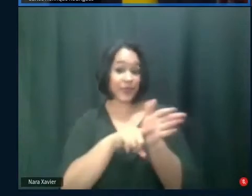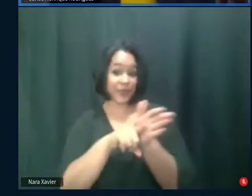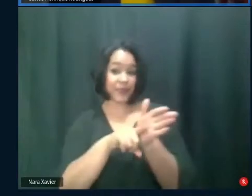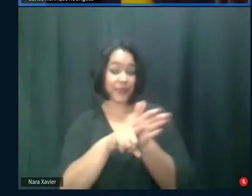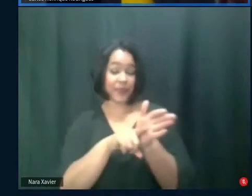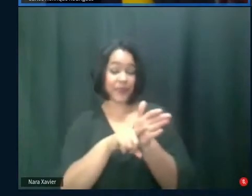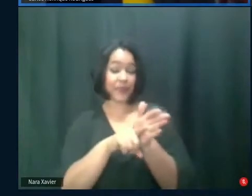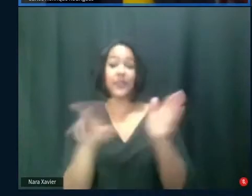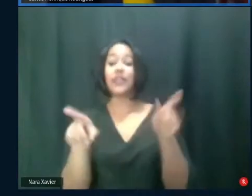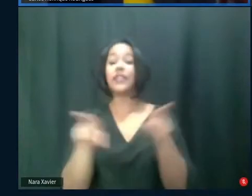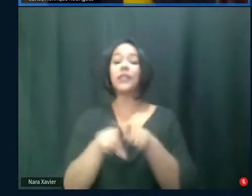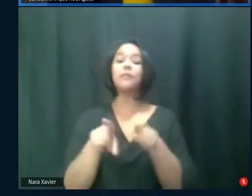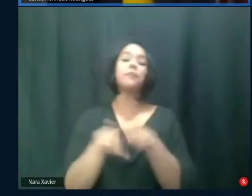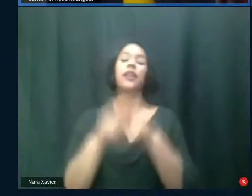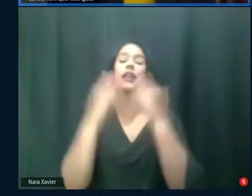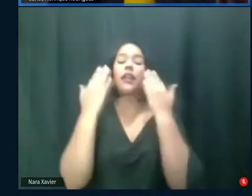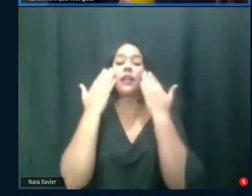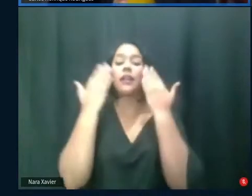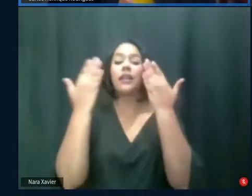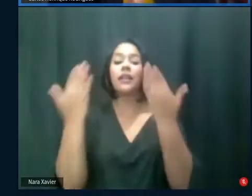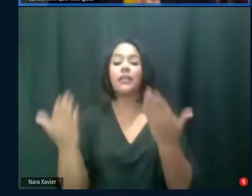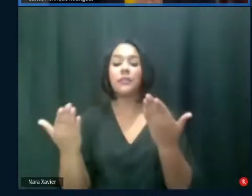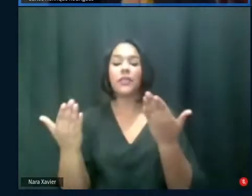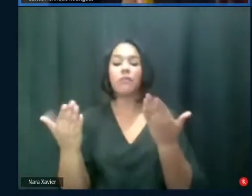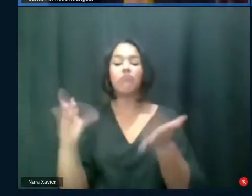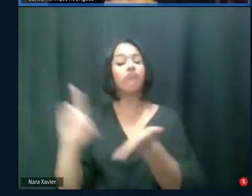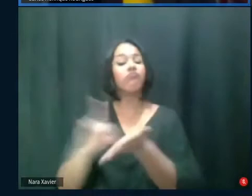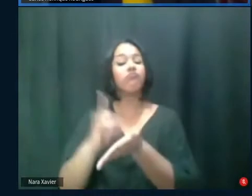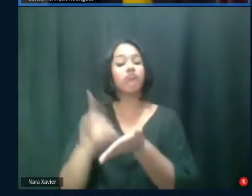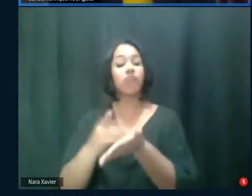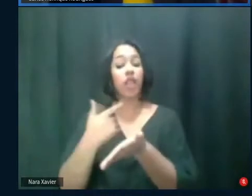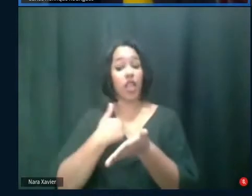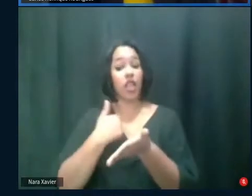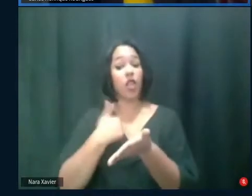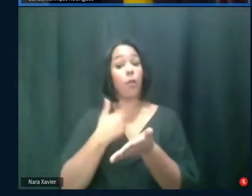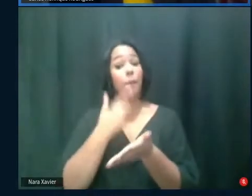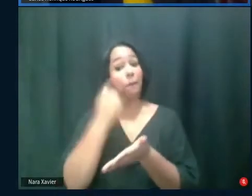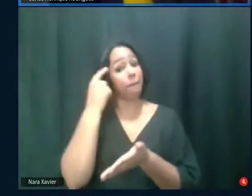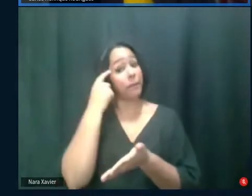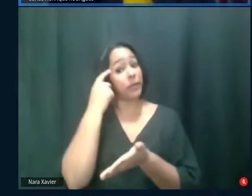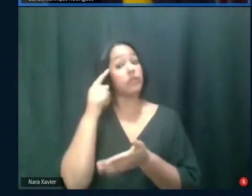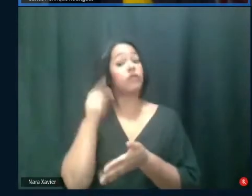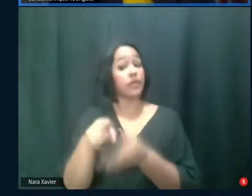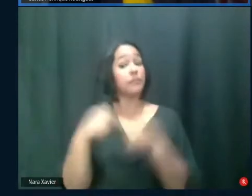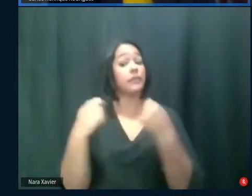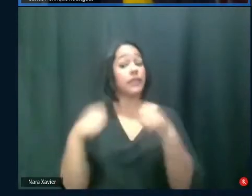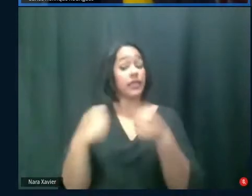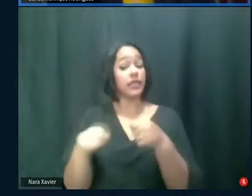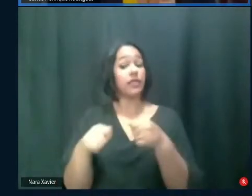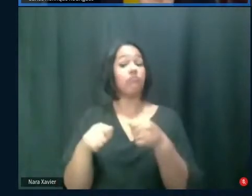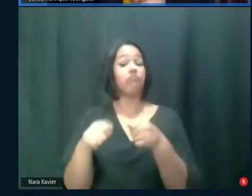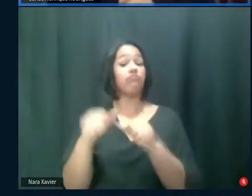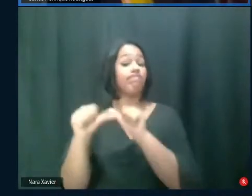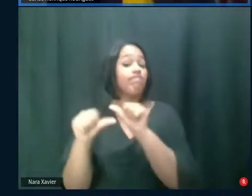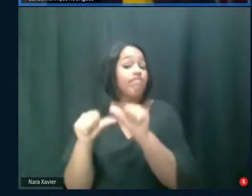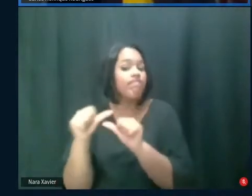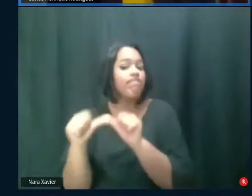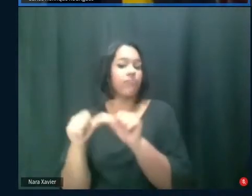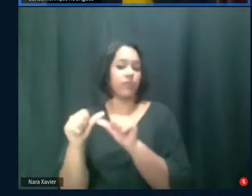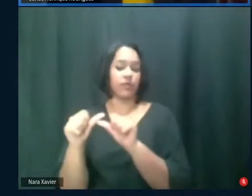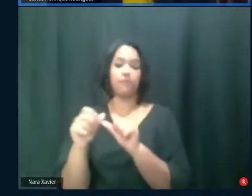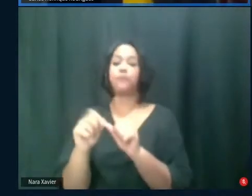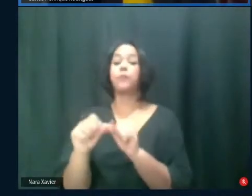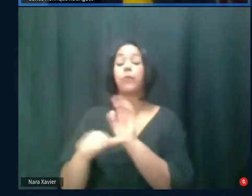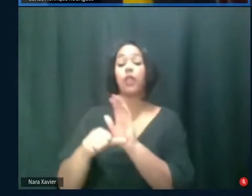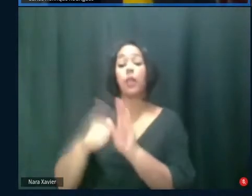da apresentação da sua dissertação, que eu considero que você deve reavaliar e pensar um pouco. O